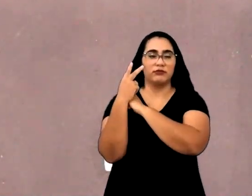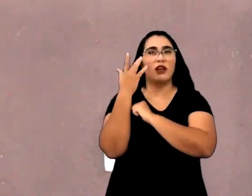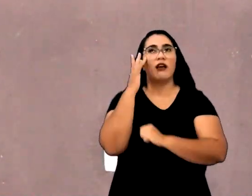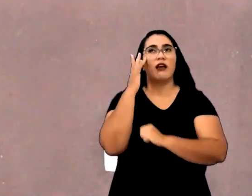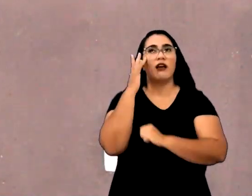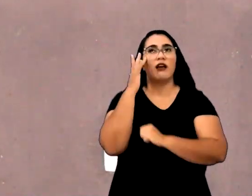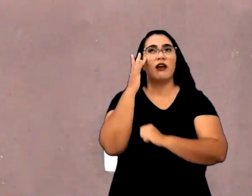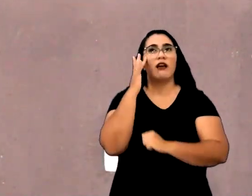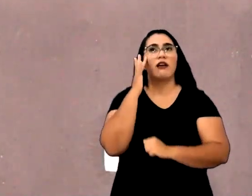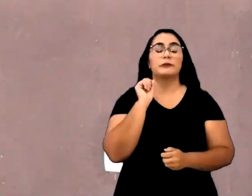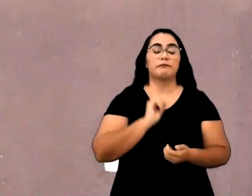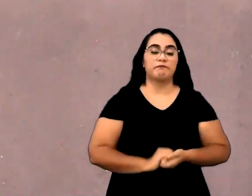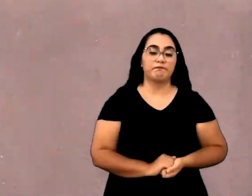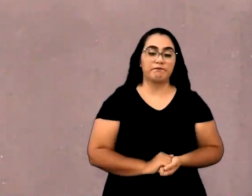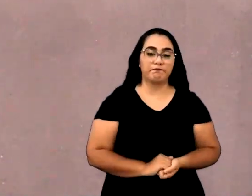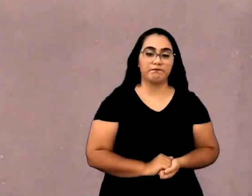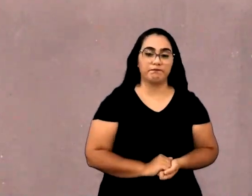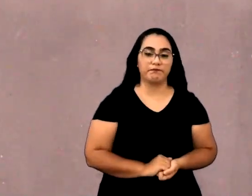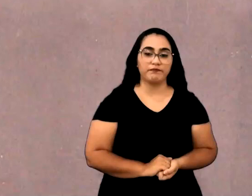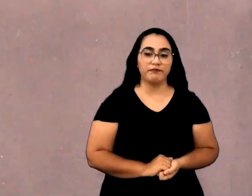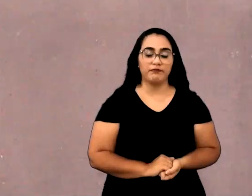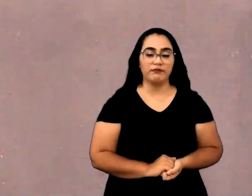Eu acho interessante